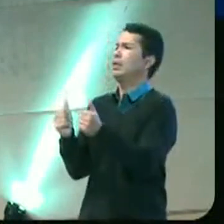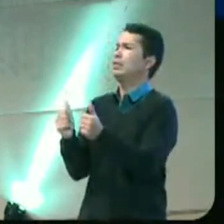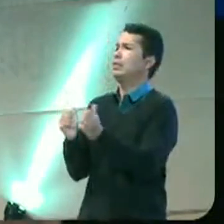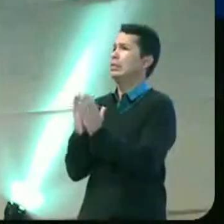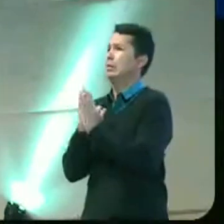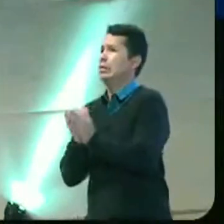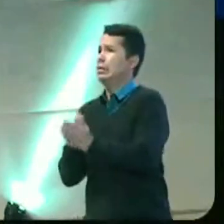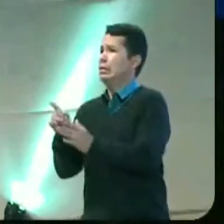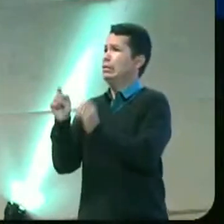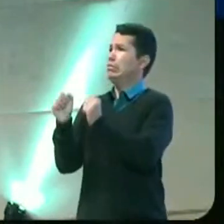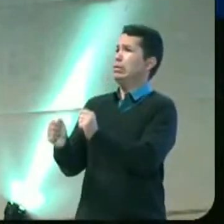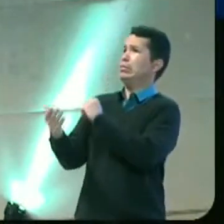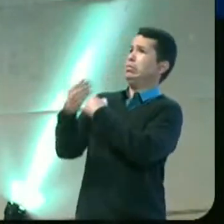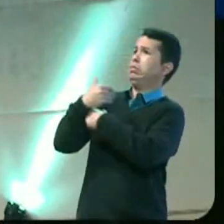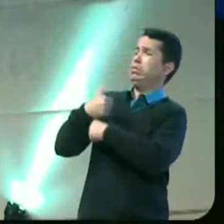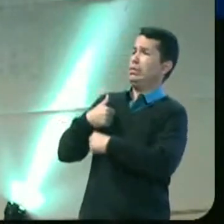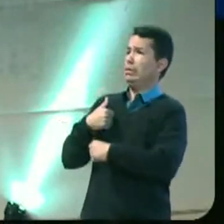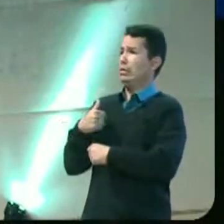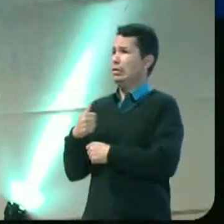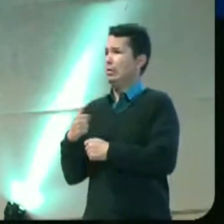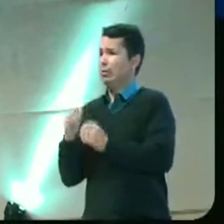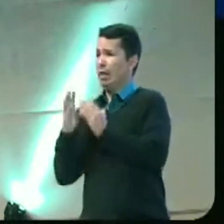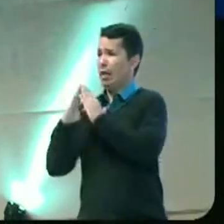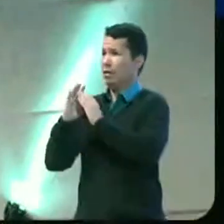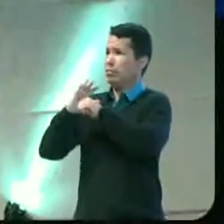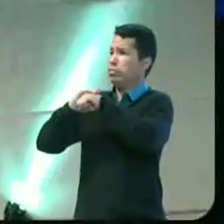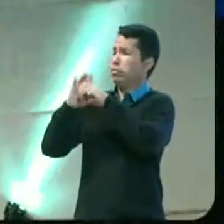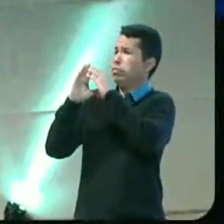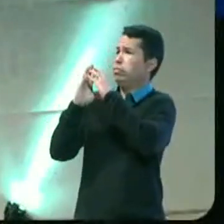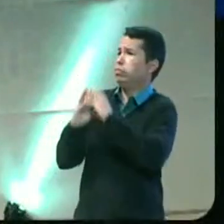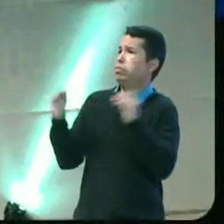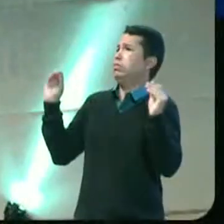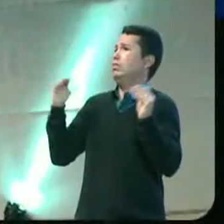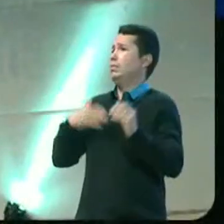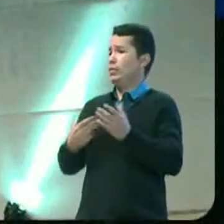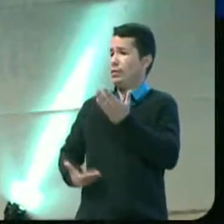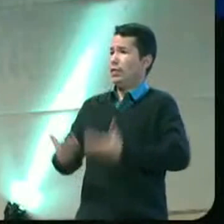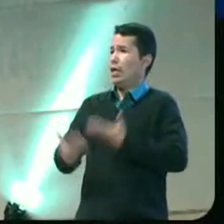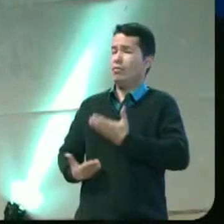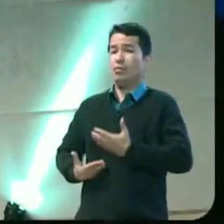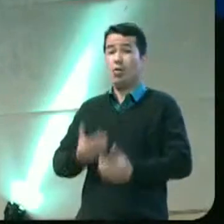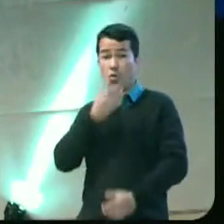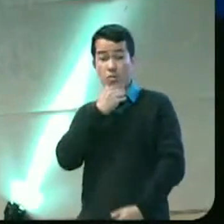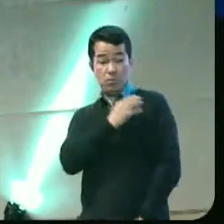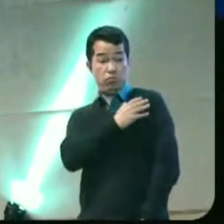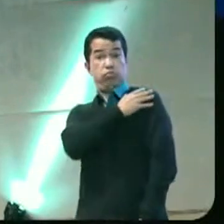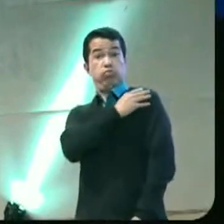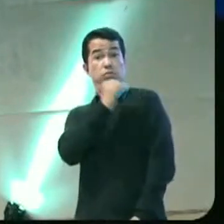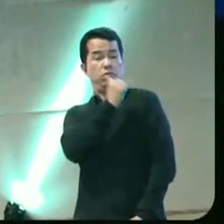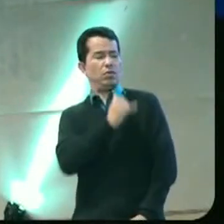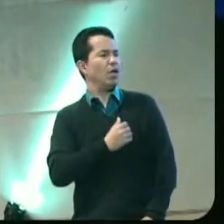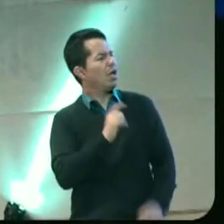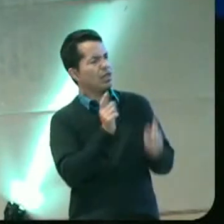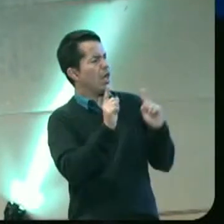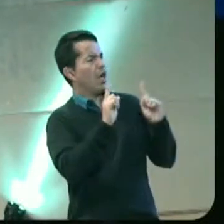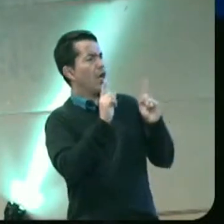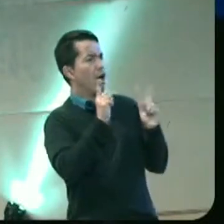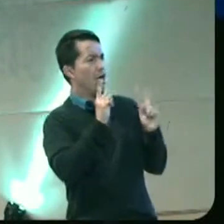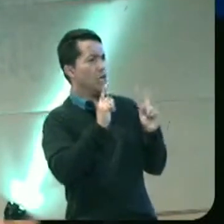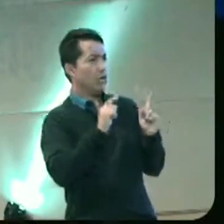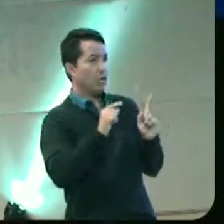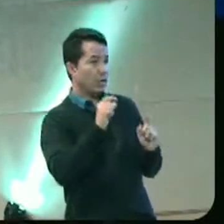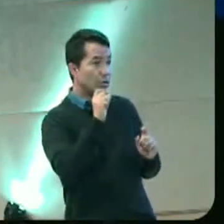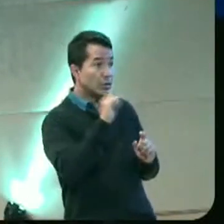não, eu vou então curá-lo. E aquele centurião fala, não precisa, eu sei que se você der uma palavra,